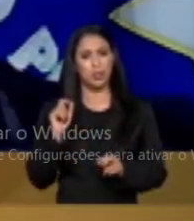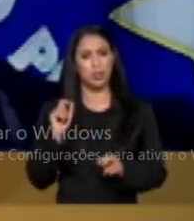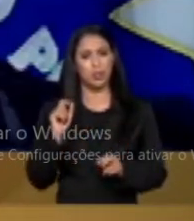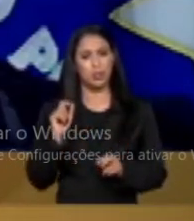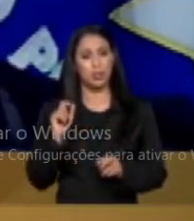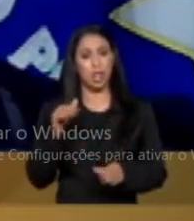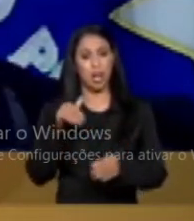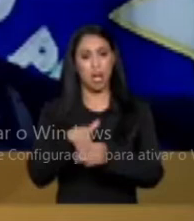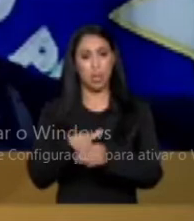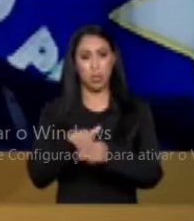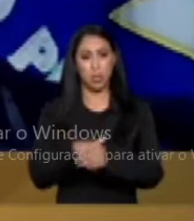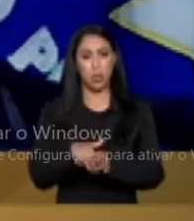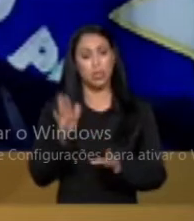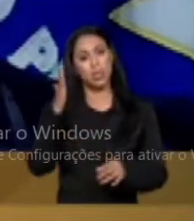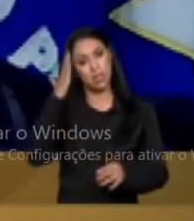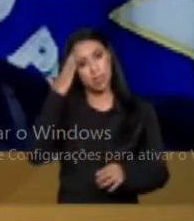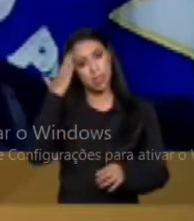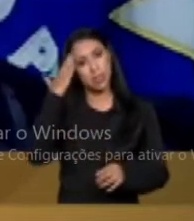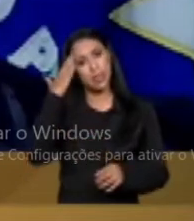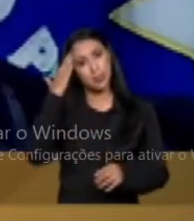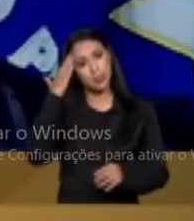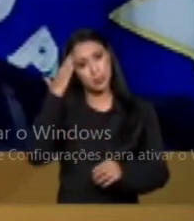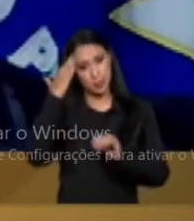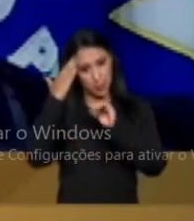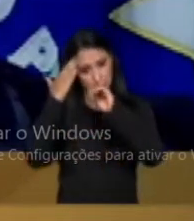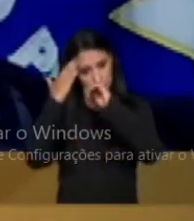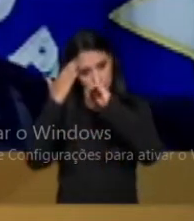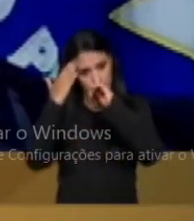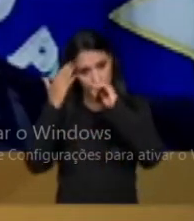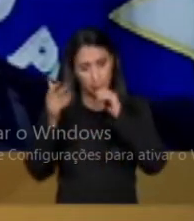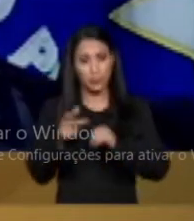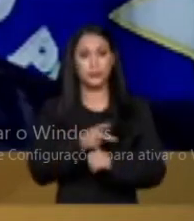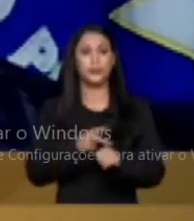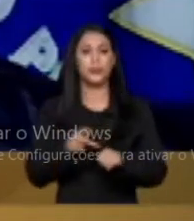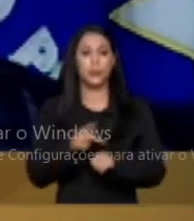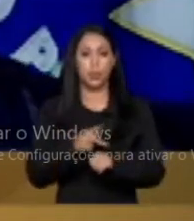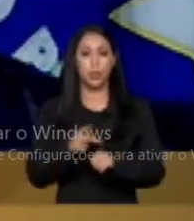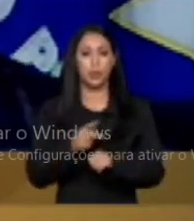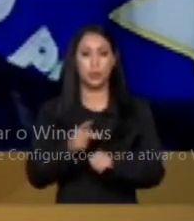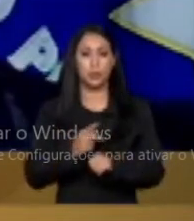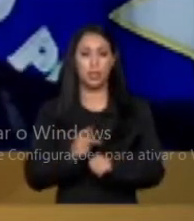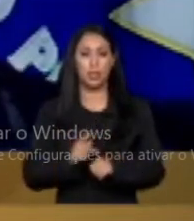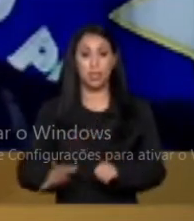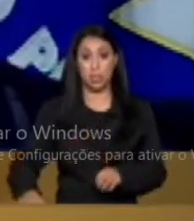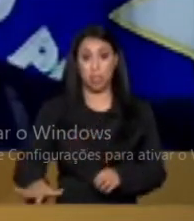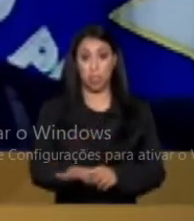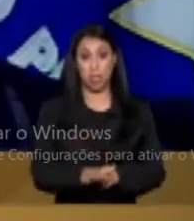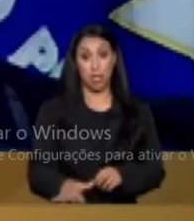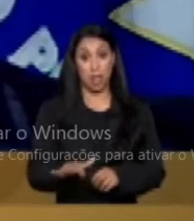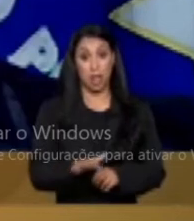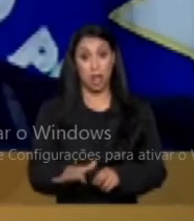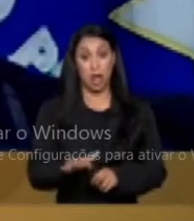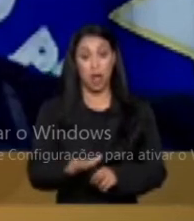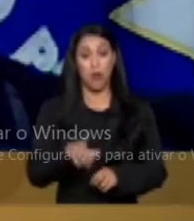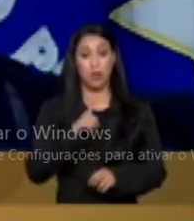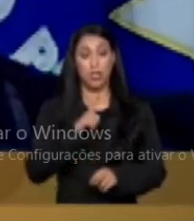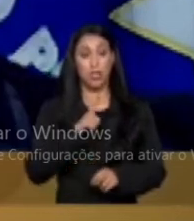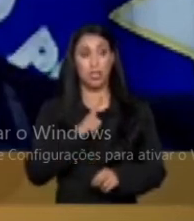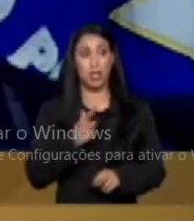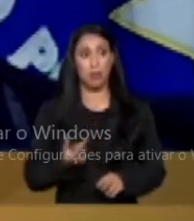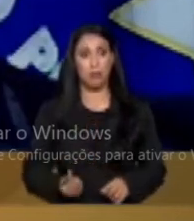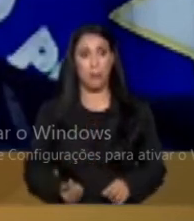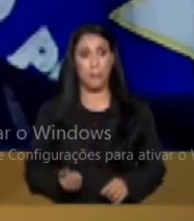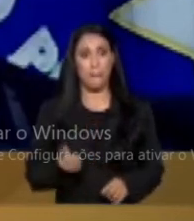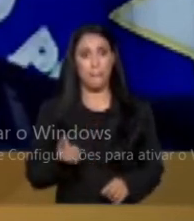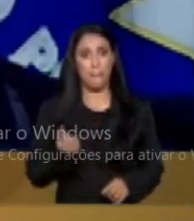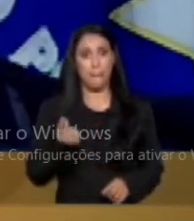nas urnas. E nós sabemos que, no país e de modo geral, quem tem mais dinheiro,